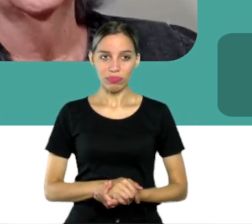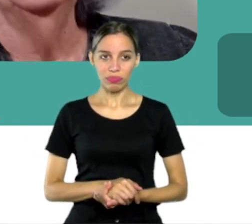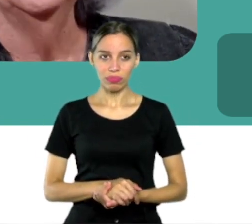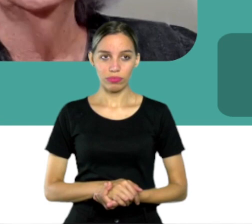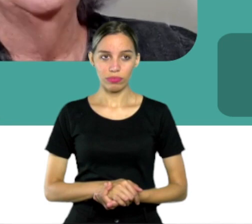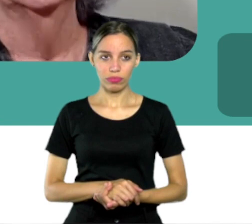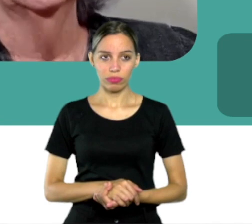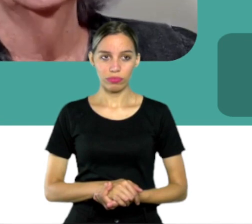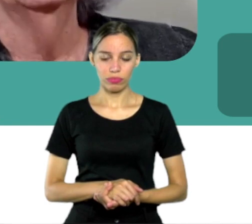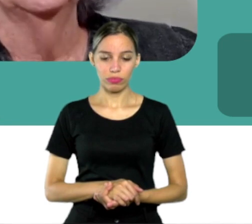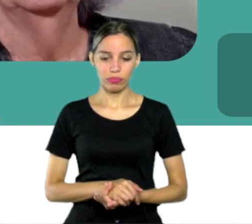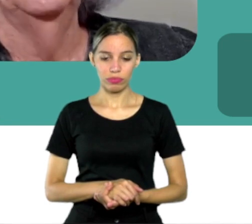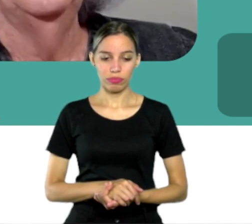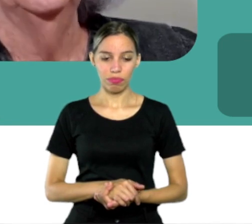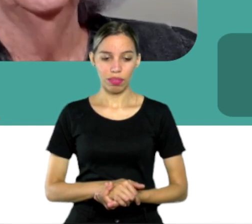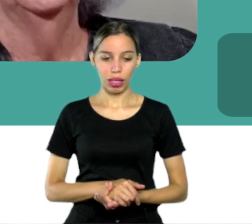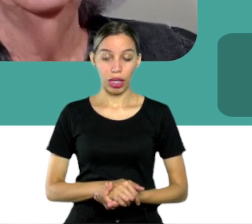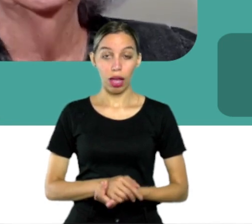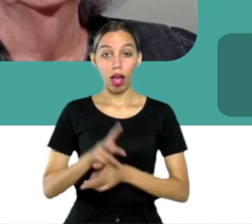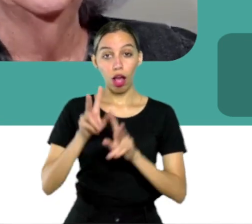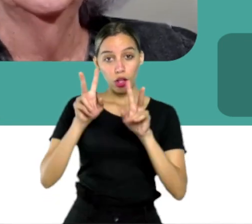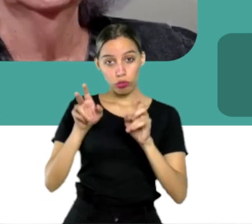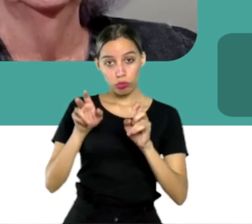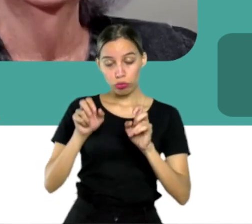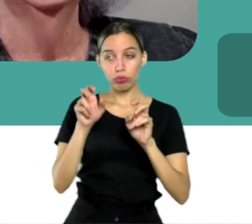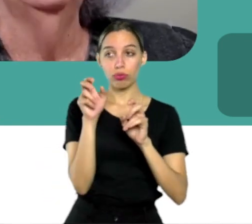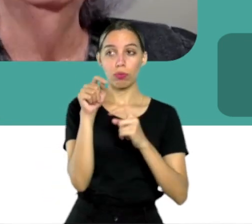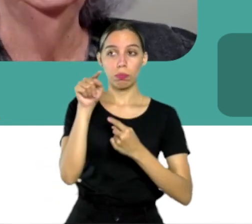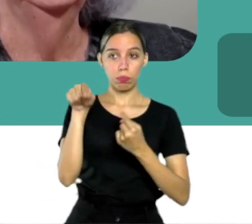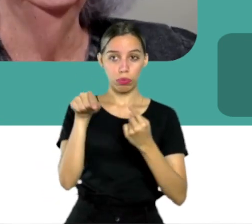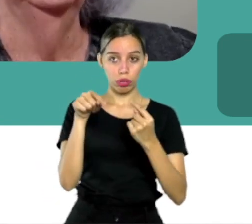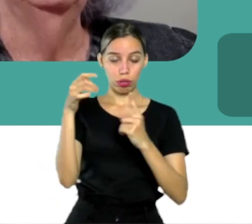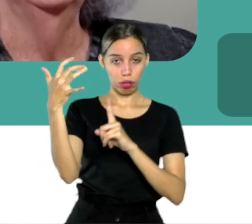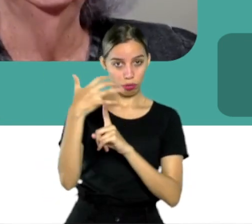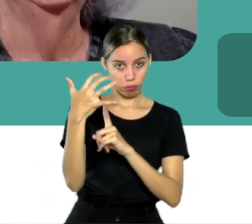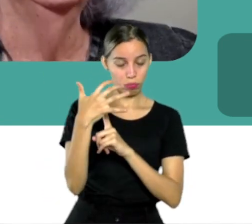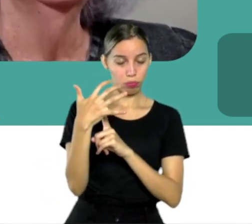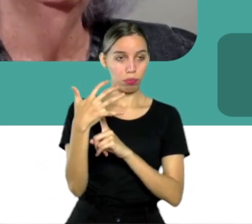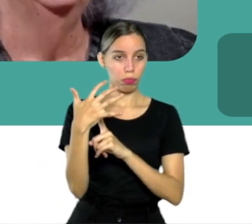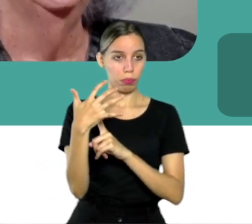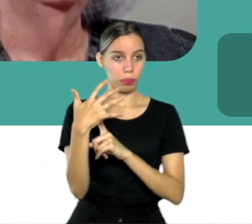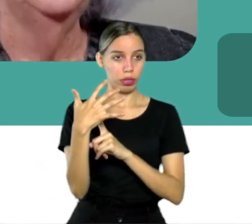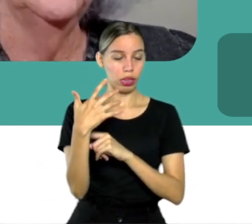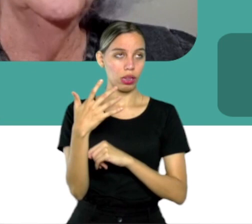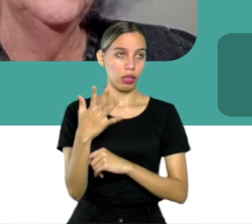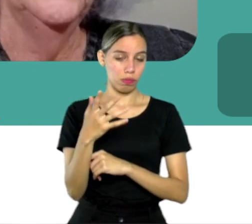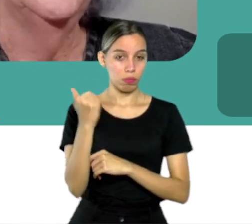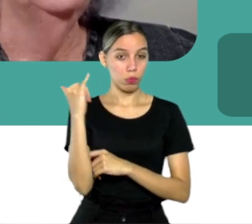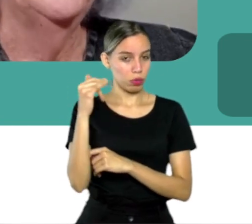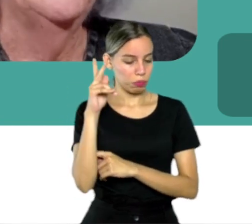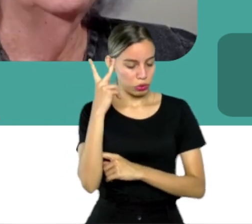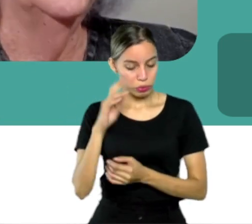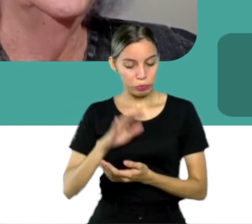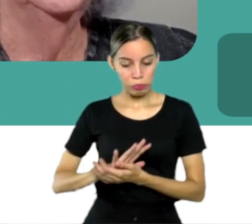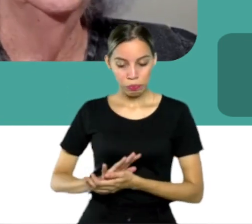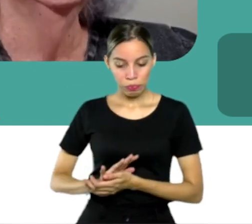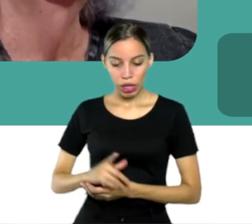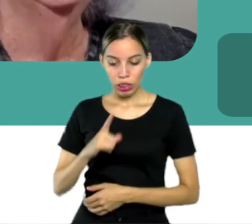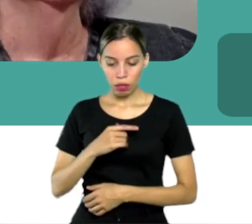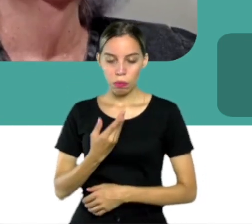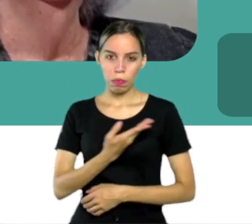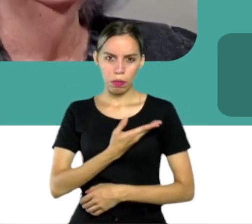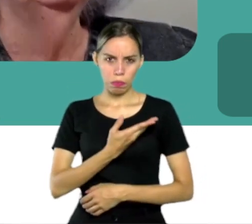Bom, sobre inspiração, que você me perguntou mais atrás, eu tinha um amigo querido, Zé Maria Rabelo, que ele falava, olha,